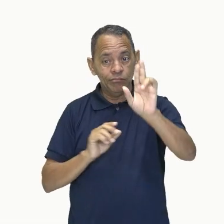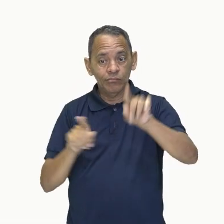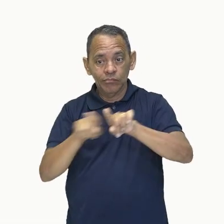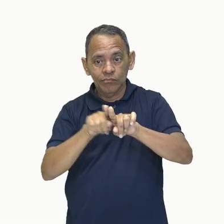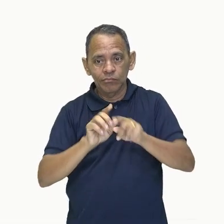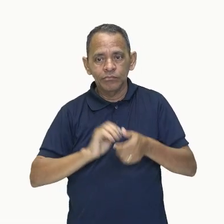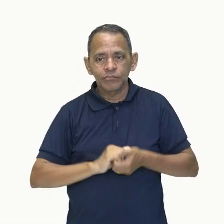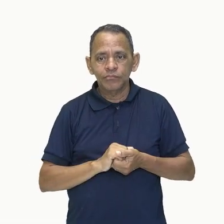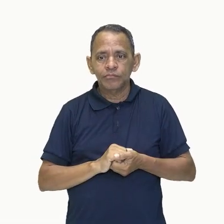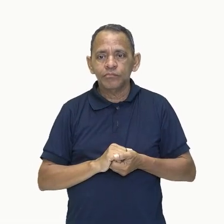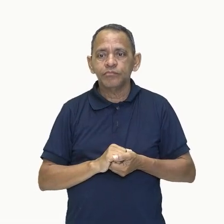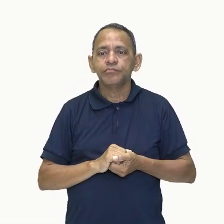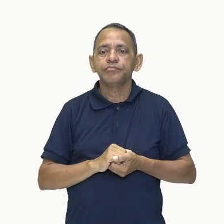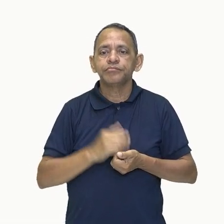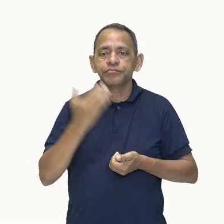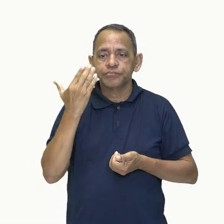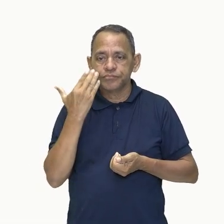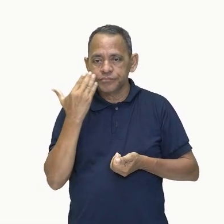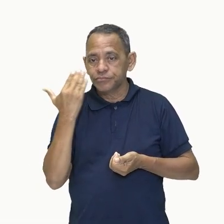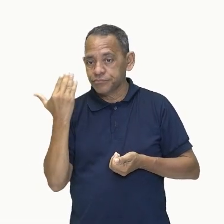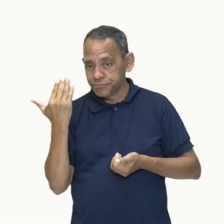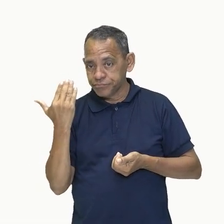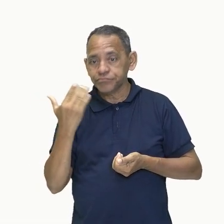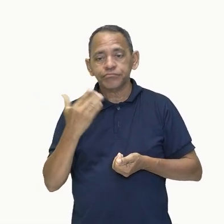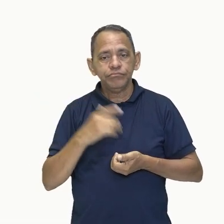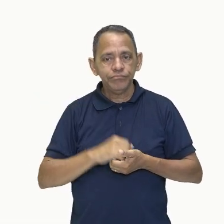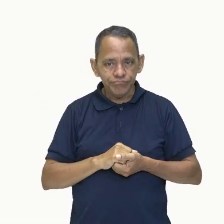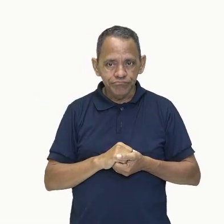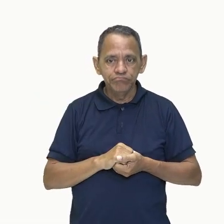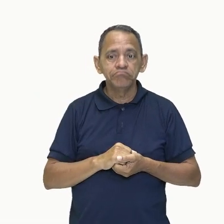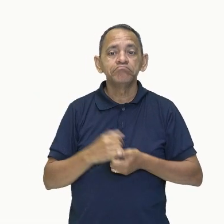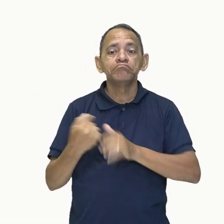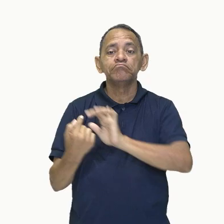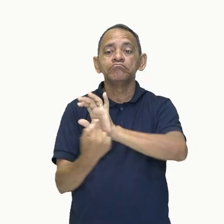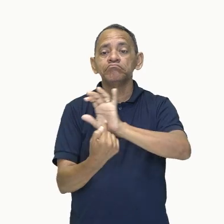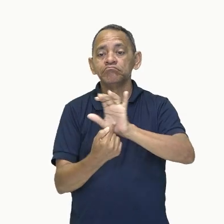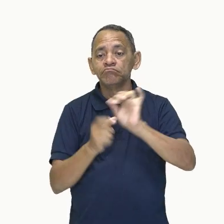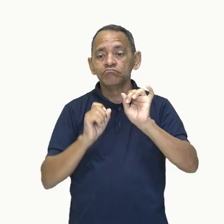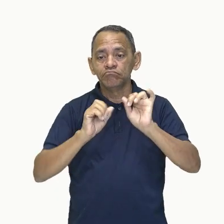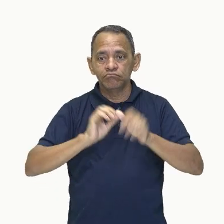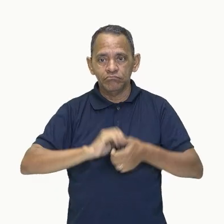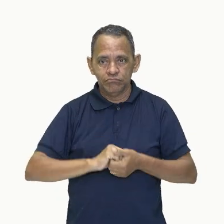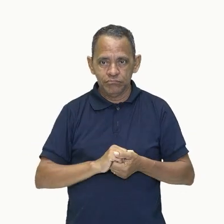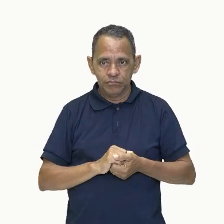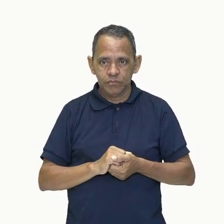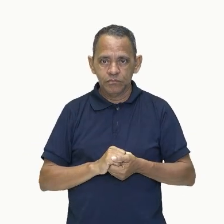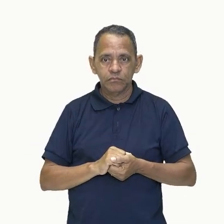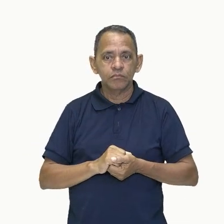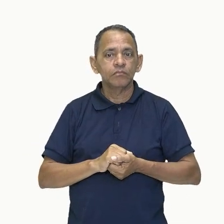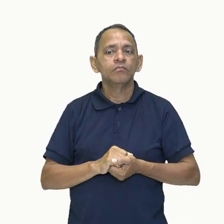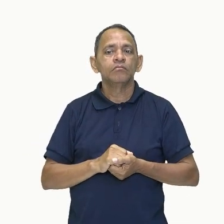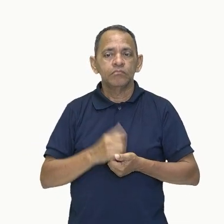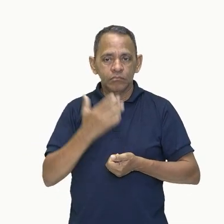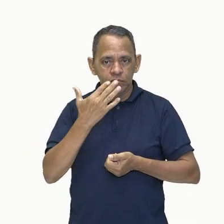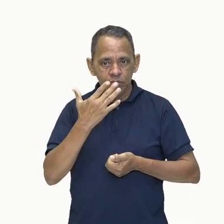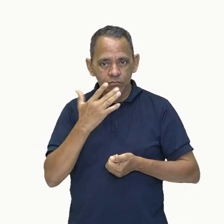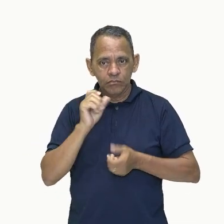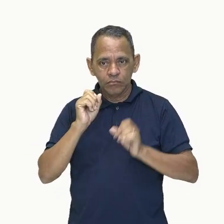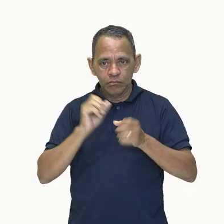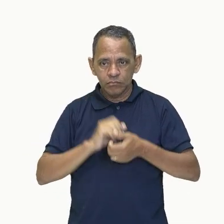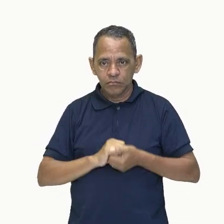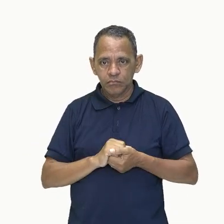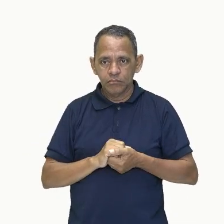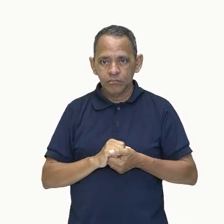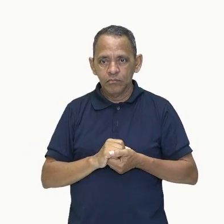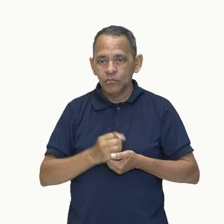Cada ponto desse tem um carbono. Então, aqui, o que está sendo representado, né, por esses traços, essas linhas, é uma